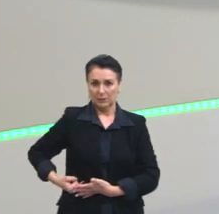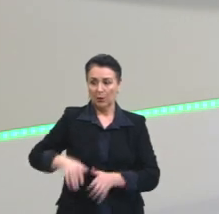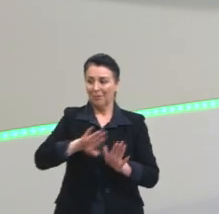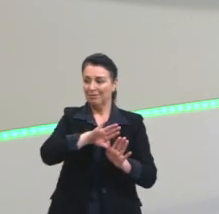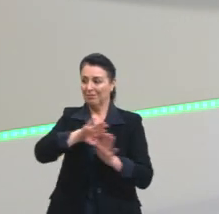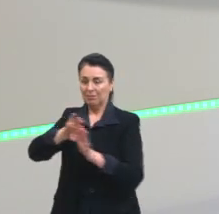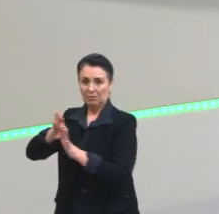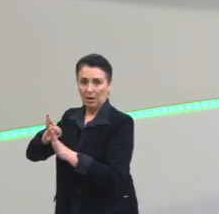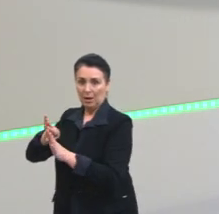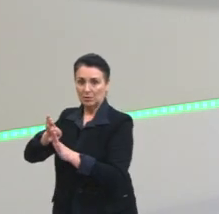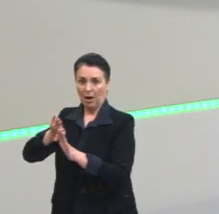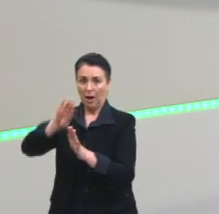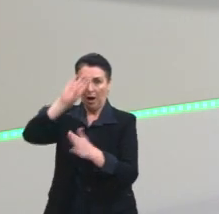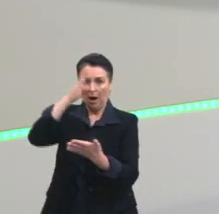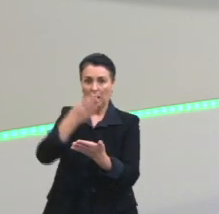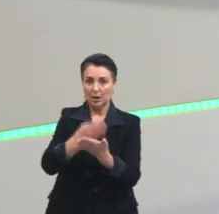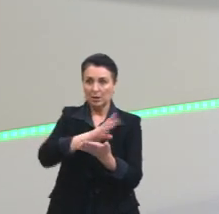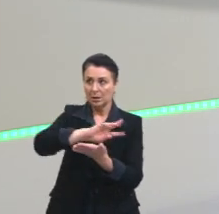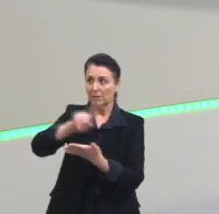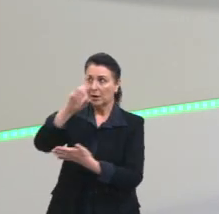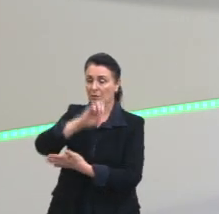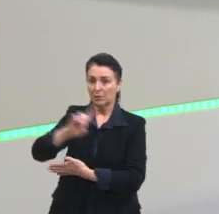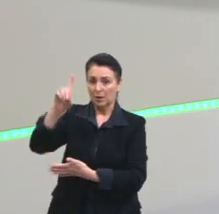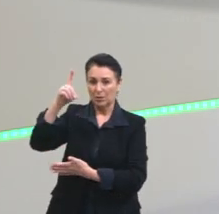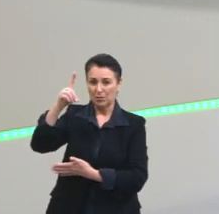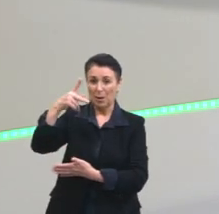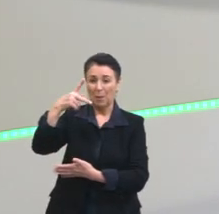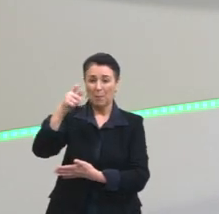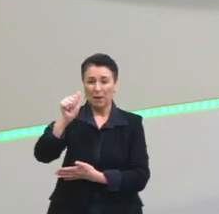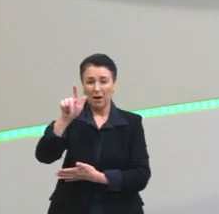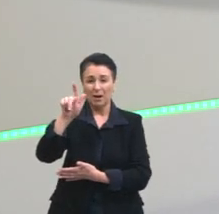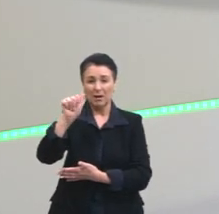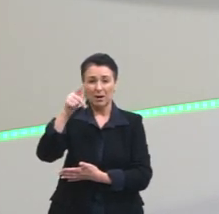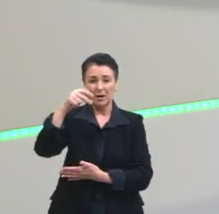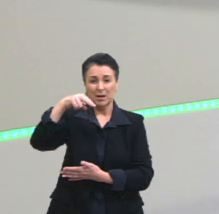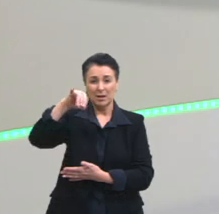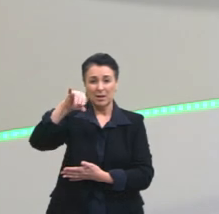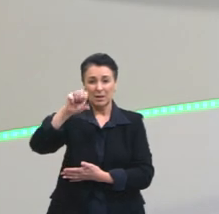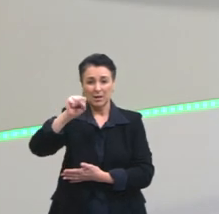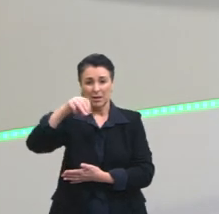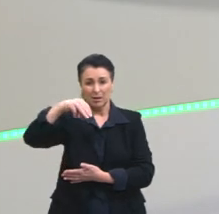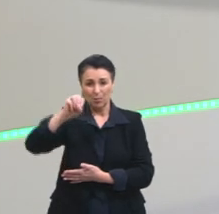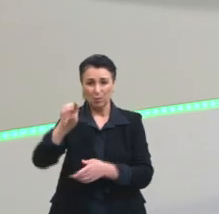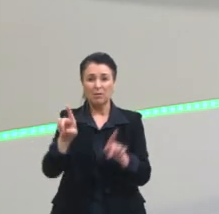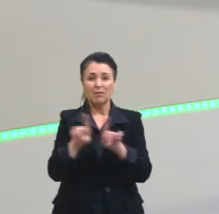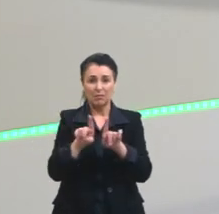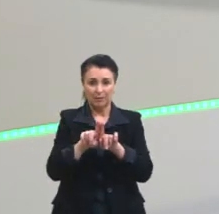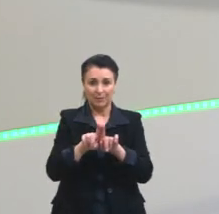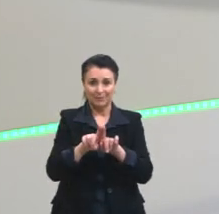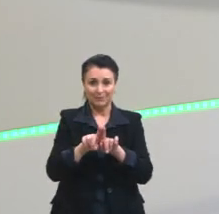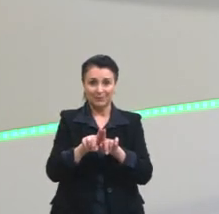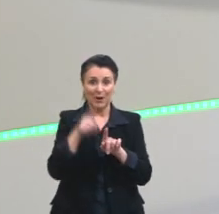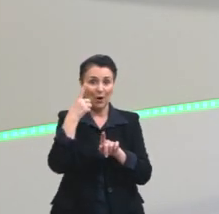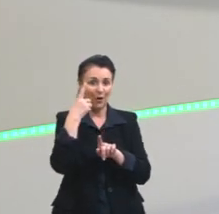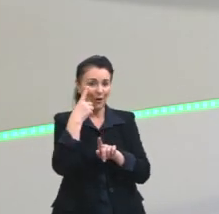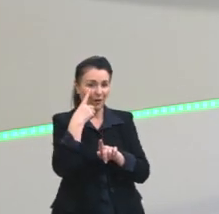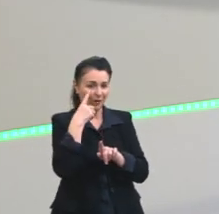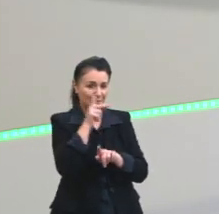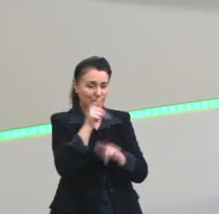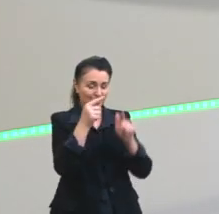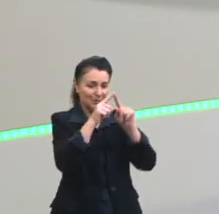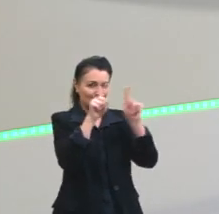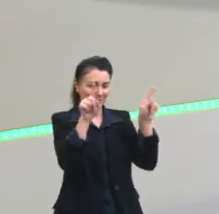politeísmo e passa a ser o cristianismo e aqui no nosso slide a gente tem